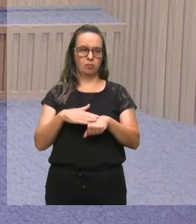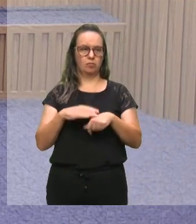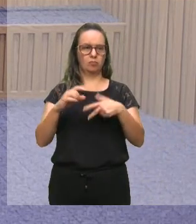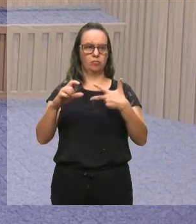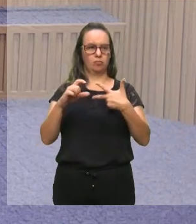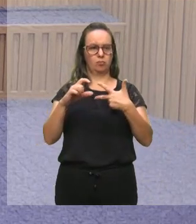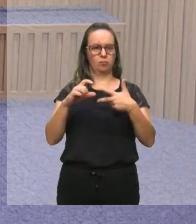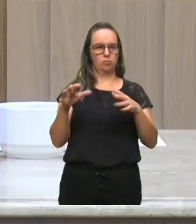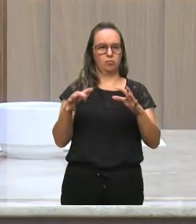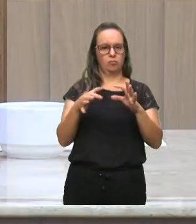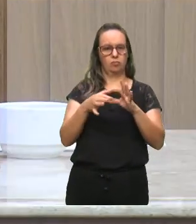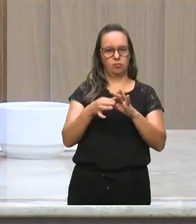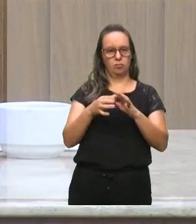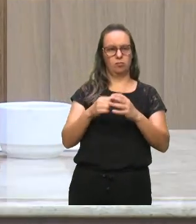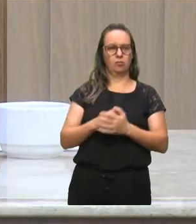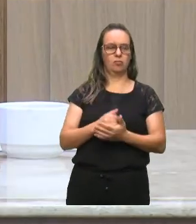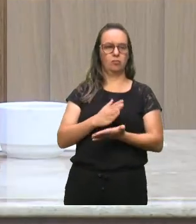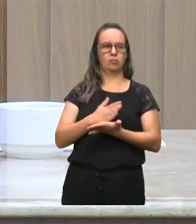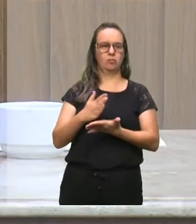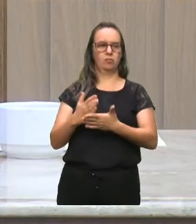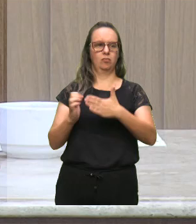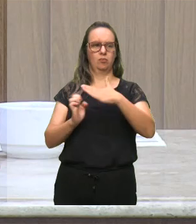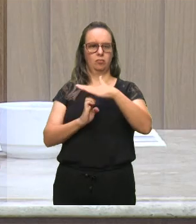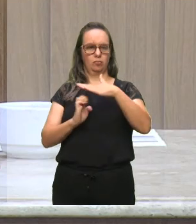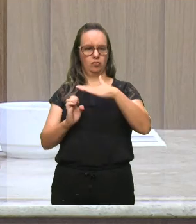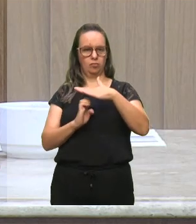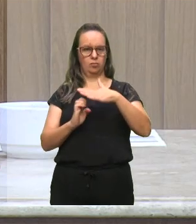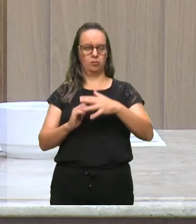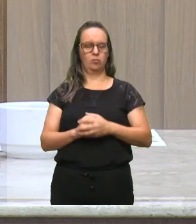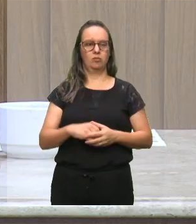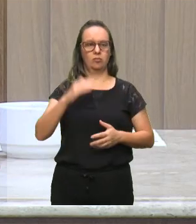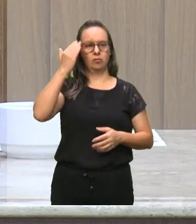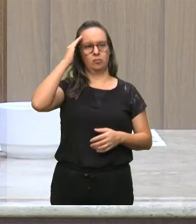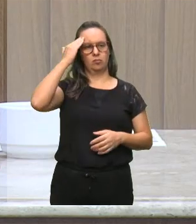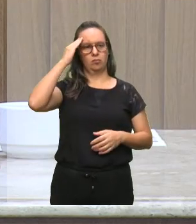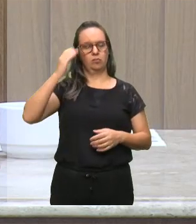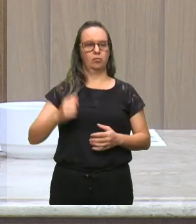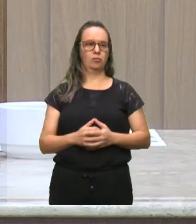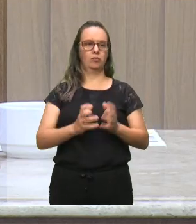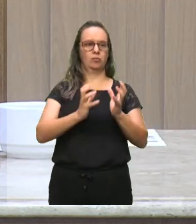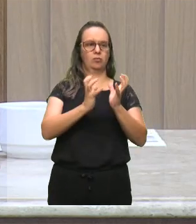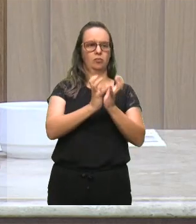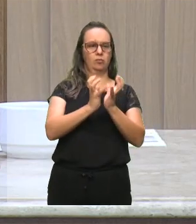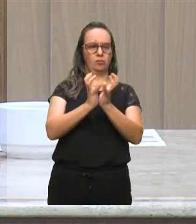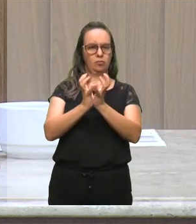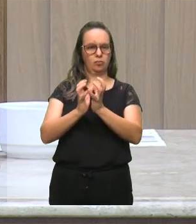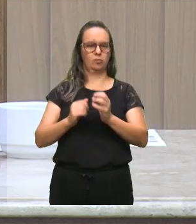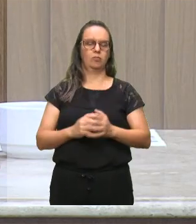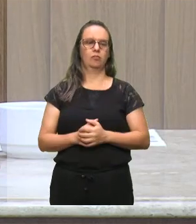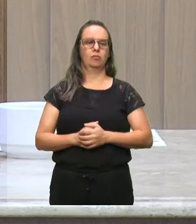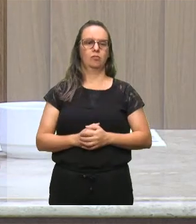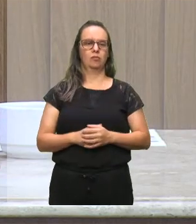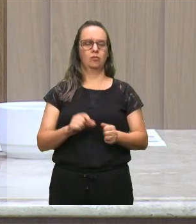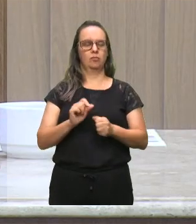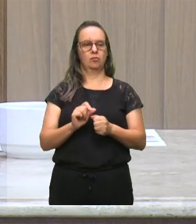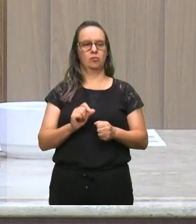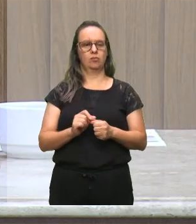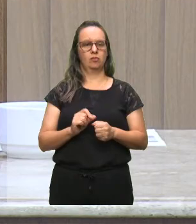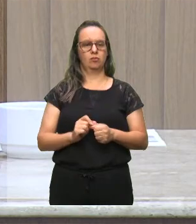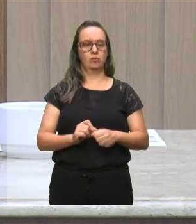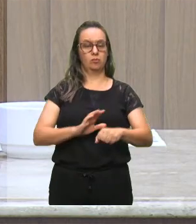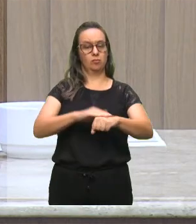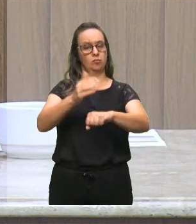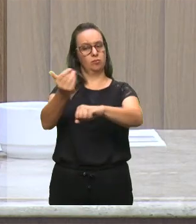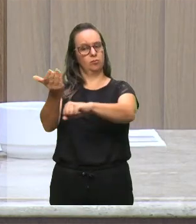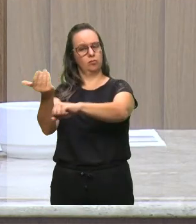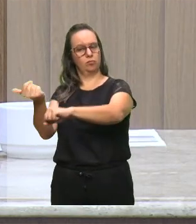pasta quais seriam as prioridades. A Comissão de Orçamento, Finanças e Contabilidade enviou o convite para todos os secretários da municipalidade para que